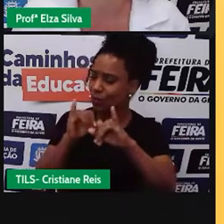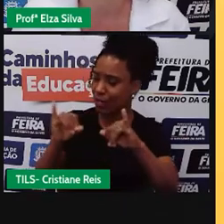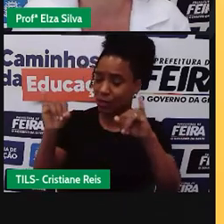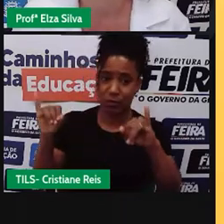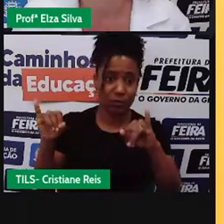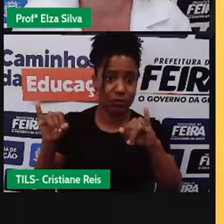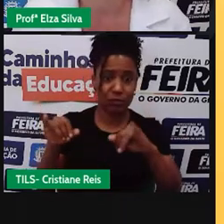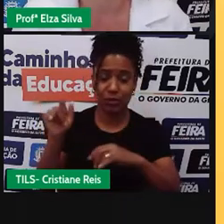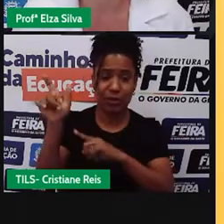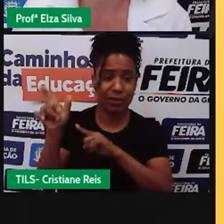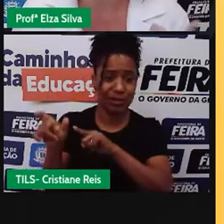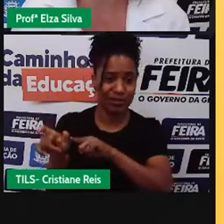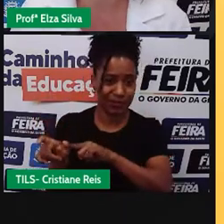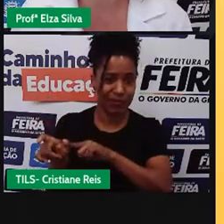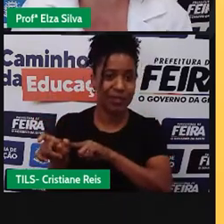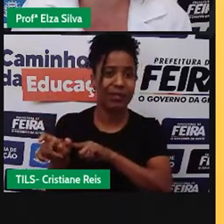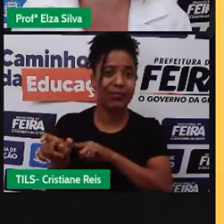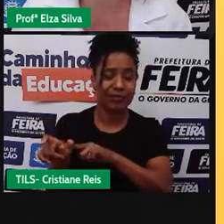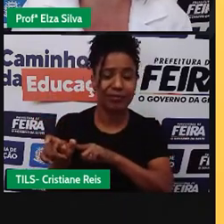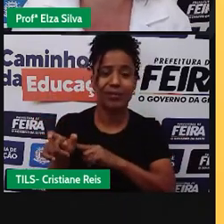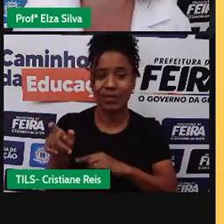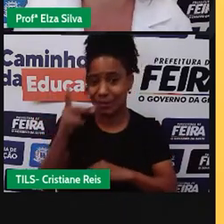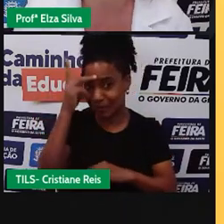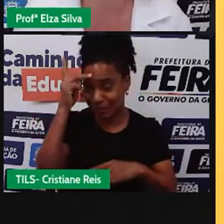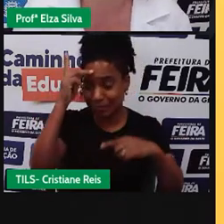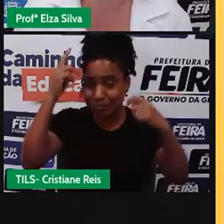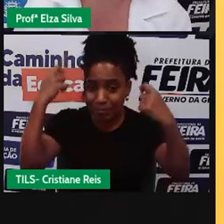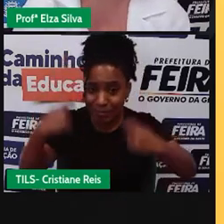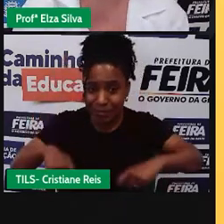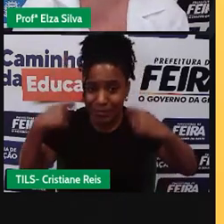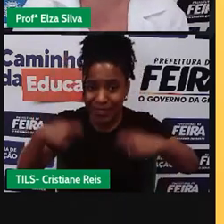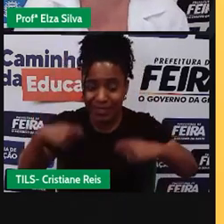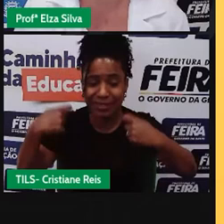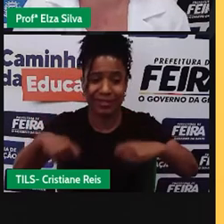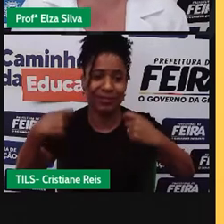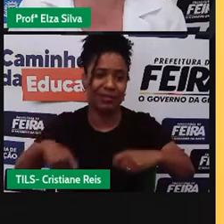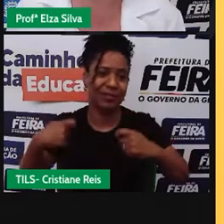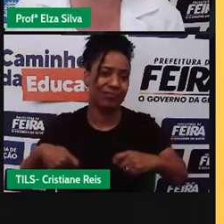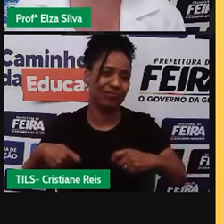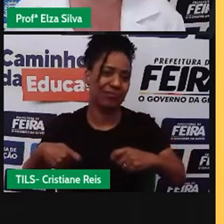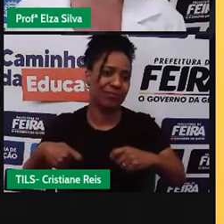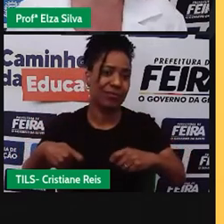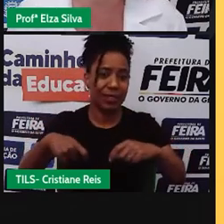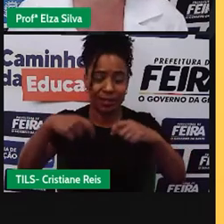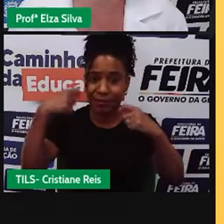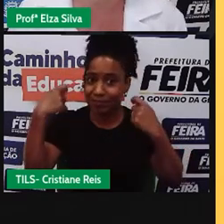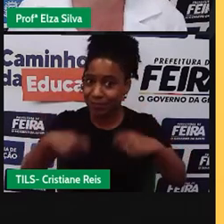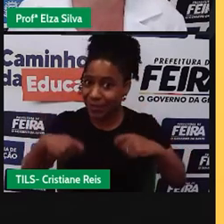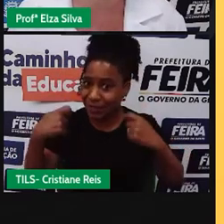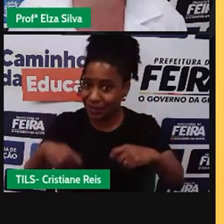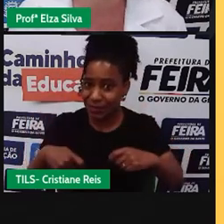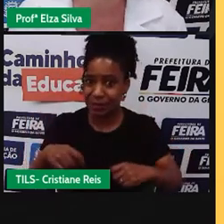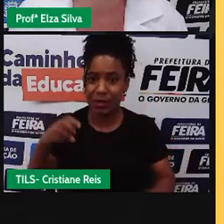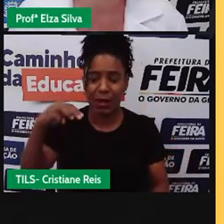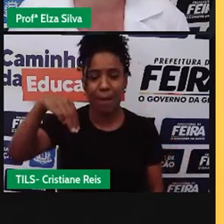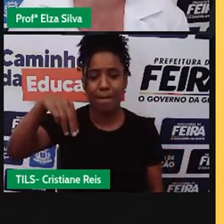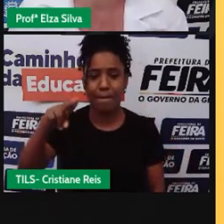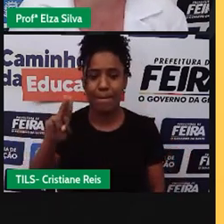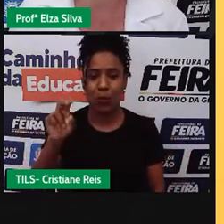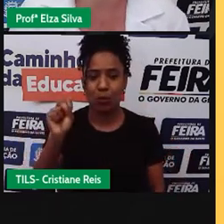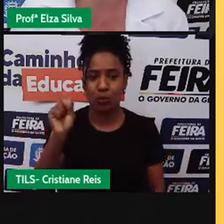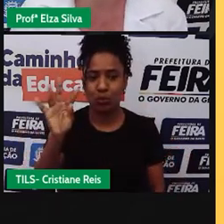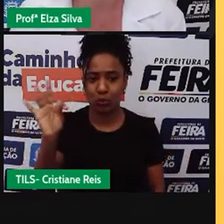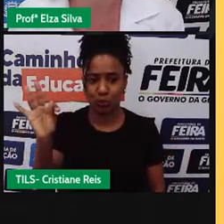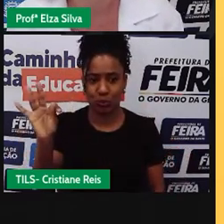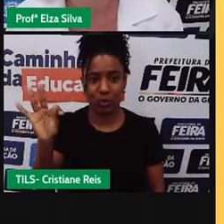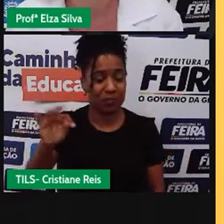environment. Então, essa pessoa tem que ter, é uma exigência. Observem bem essa palavrinha, must.